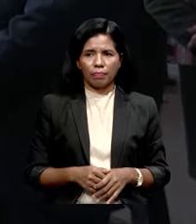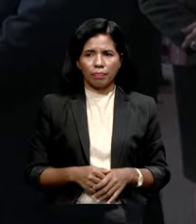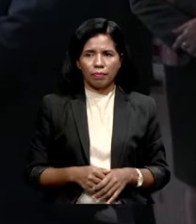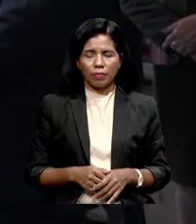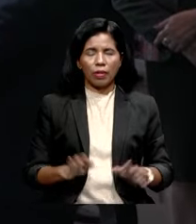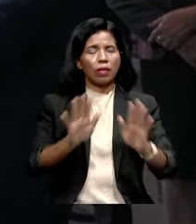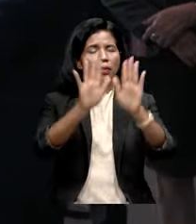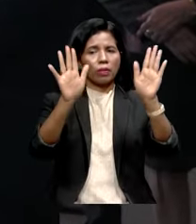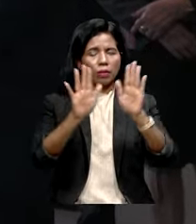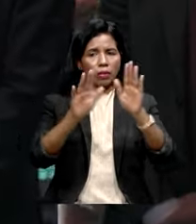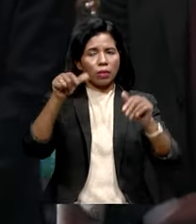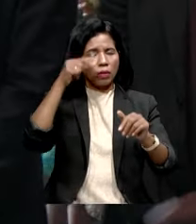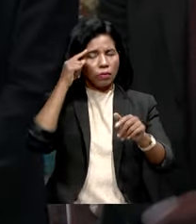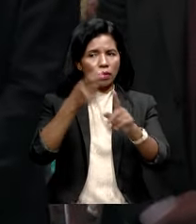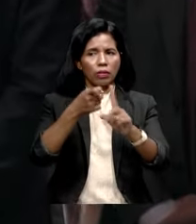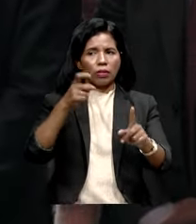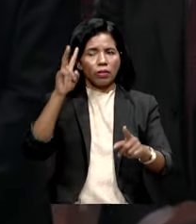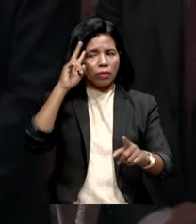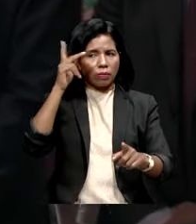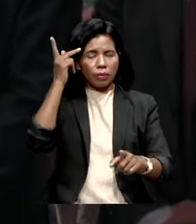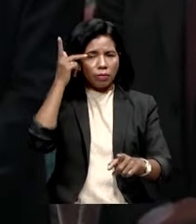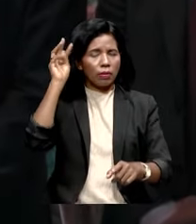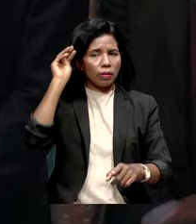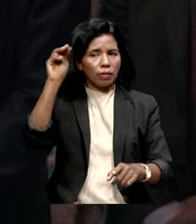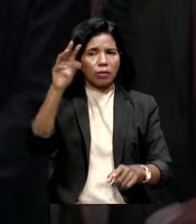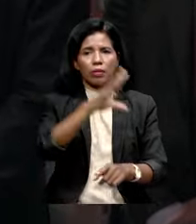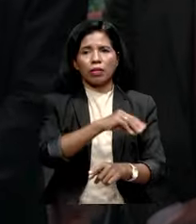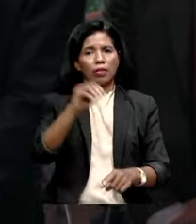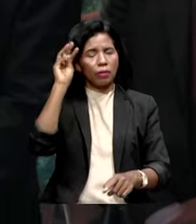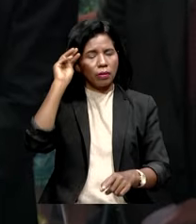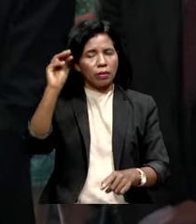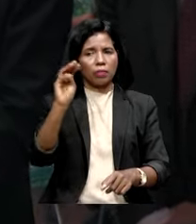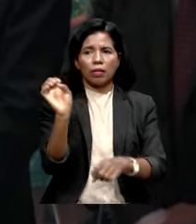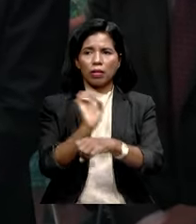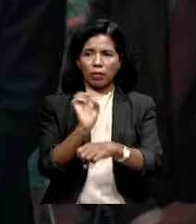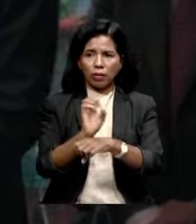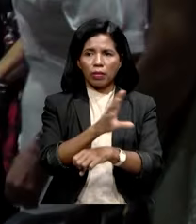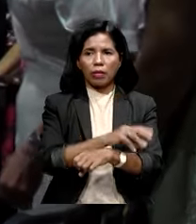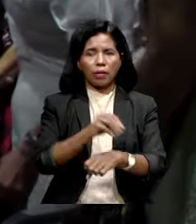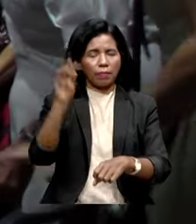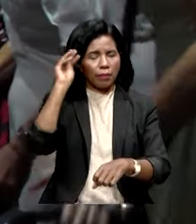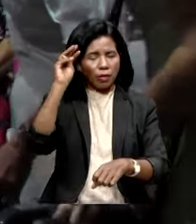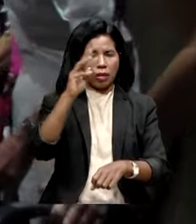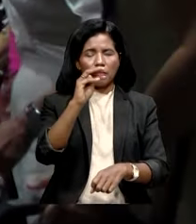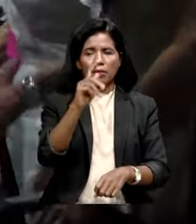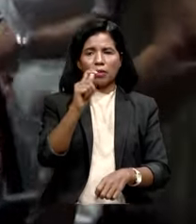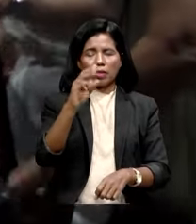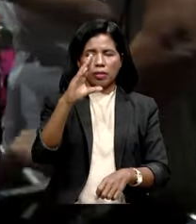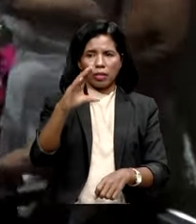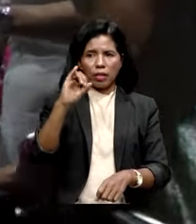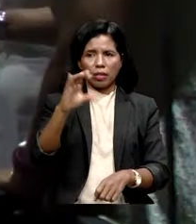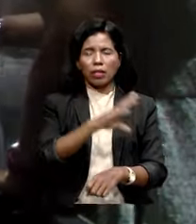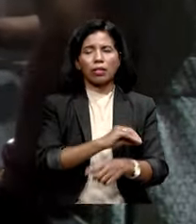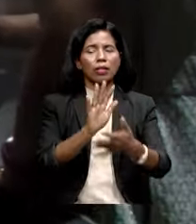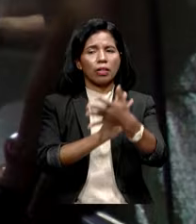Domingo Vila Laisne, governo Lhusi, vice-primeiro-ministro, no ministro, coordenador assunto econômico, ministro do turismo e no ambiente, Francisco